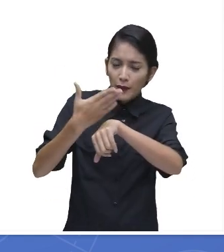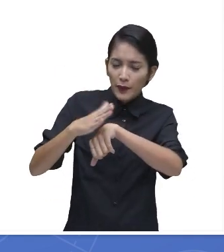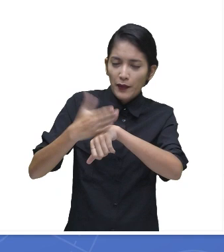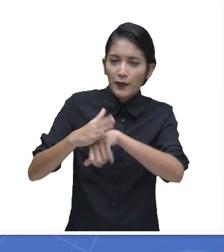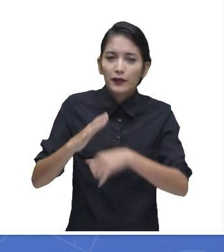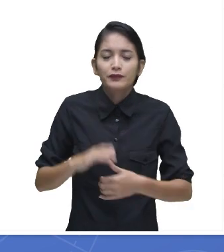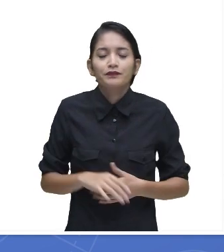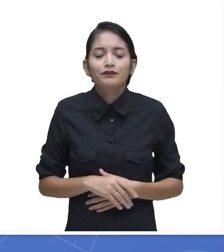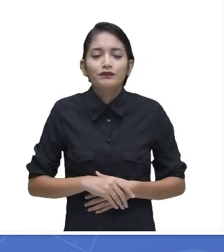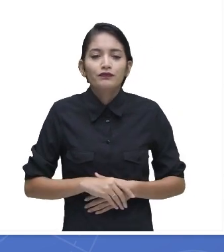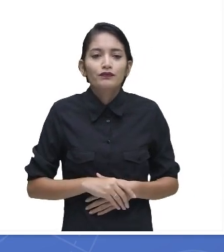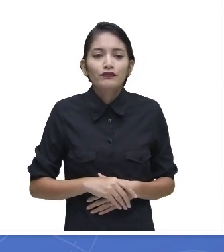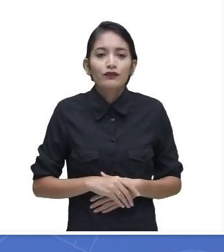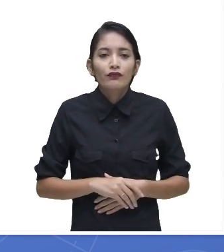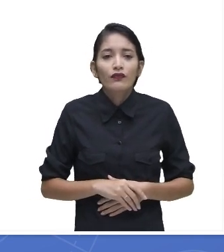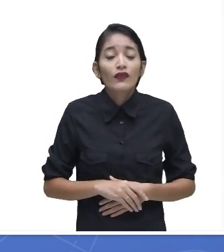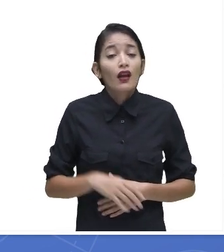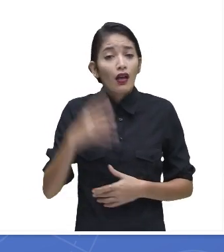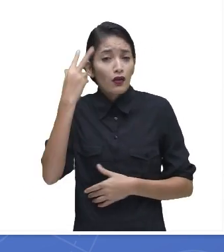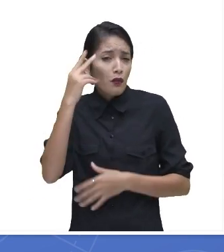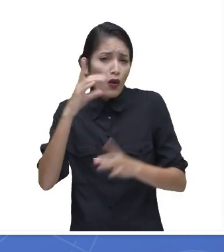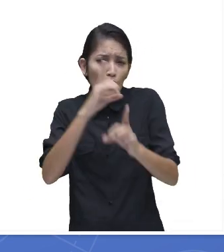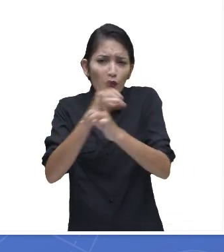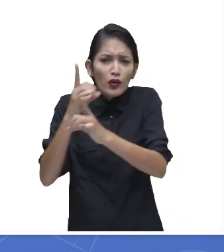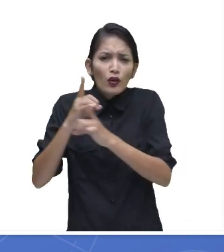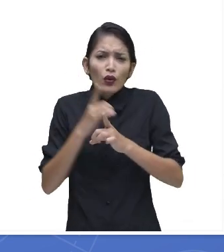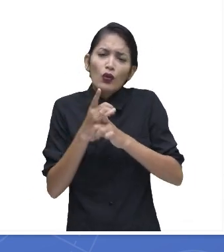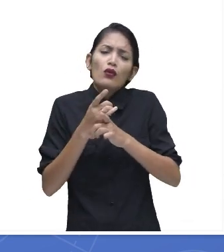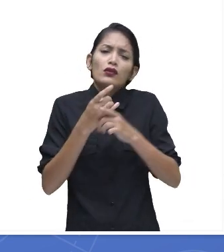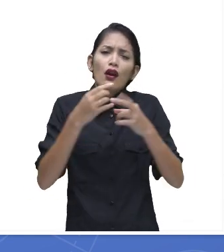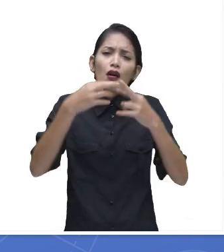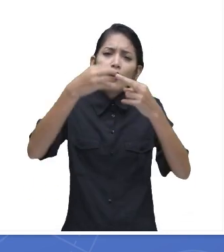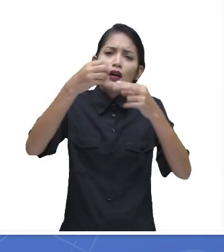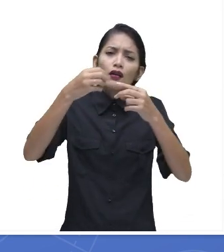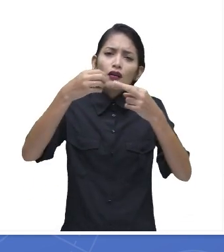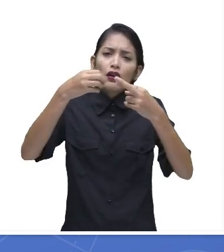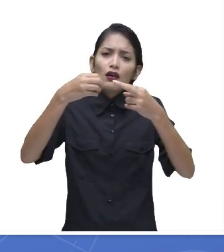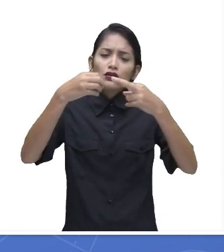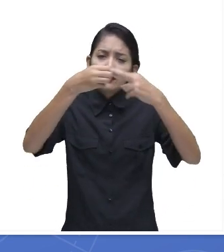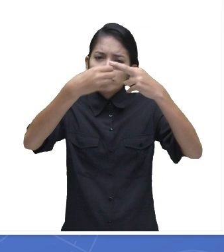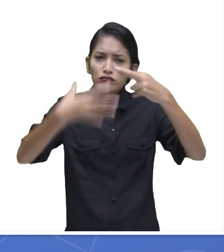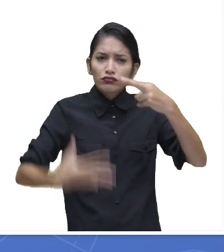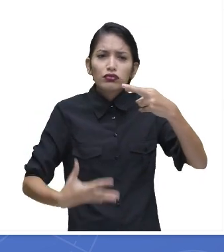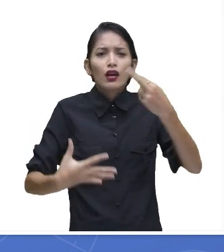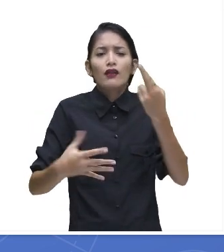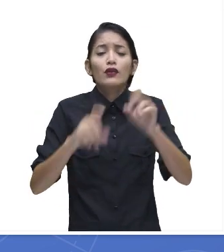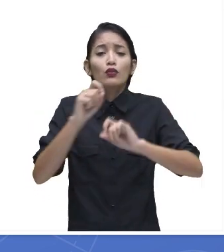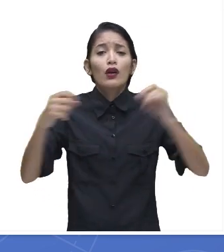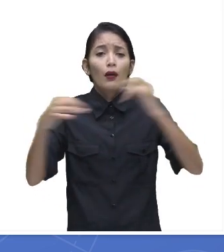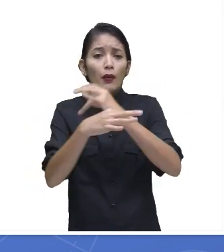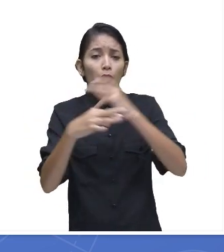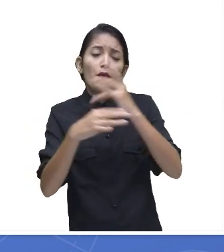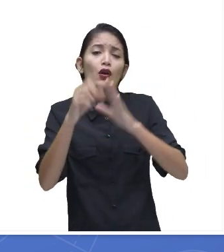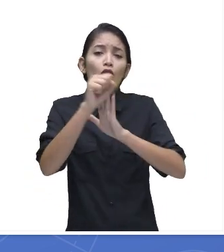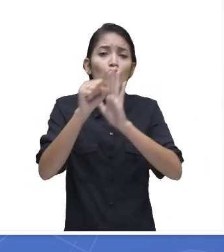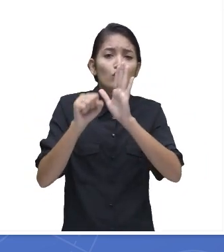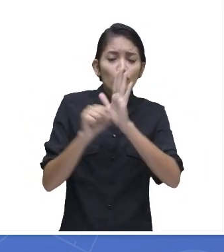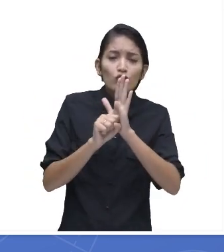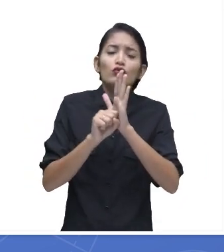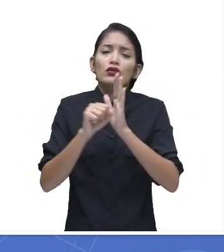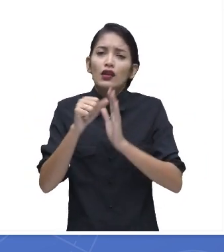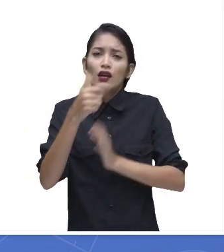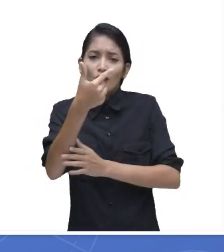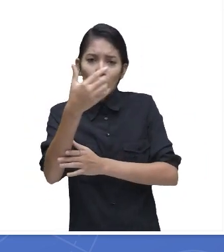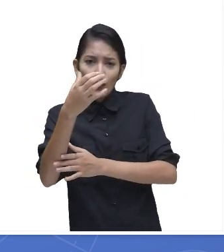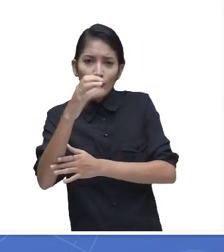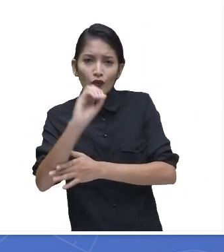Questão da PUC. É comum encontrar nas referências sobre urbanização no século XX menções ao fato de ela ter sido fortemente